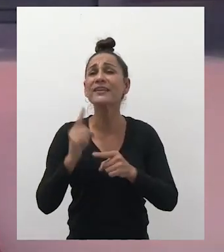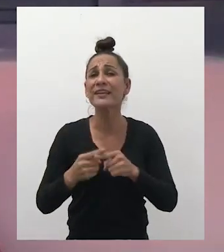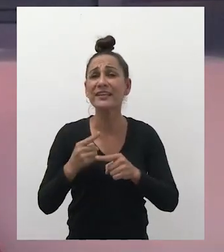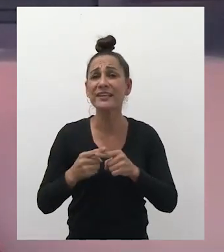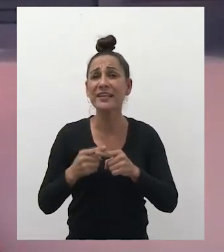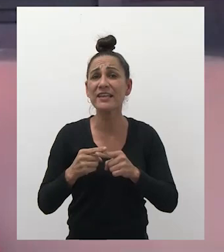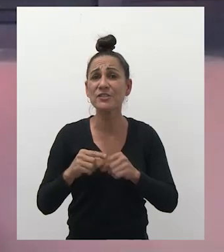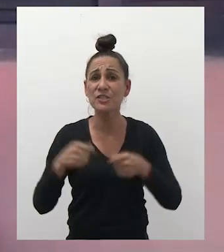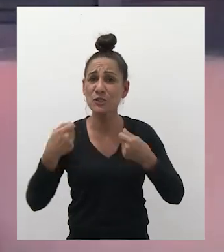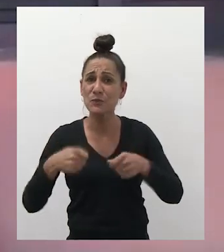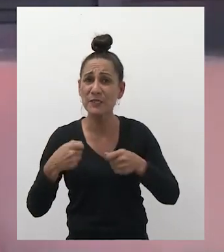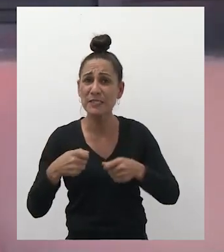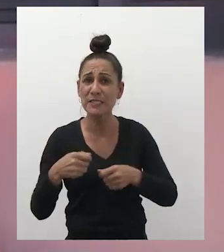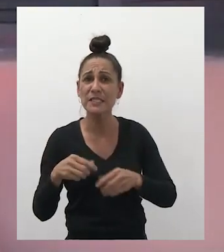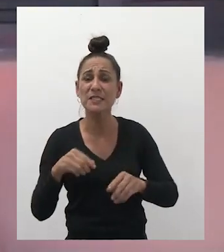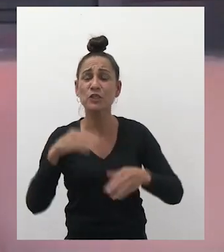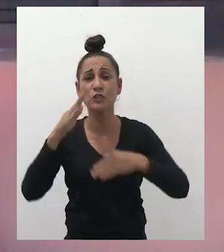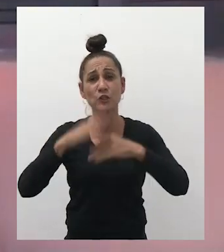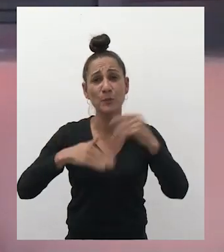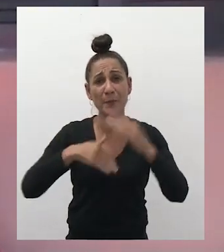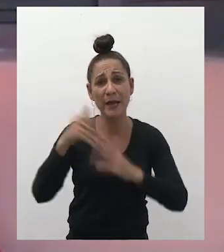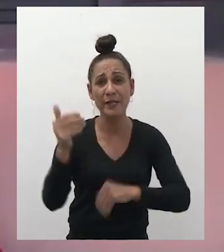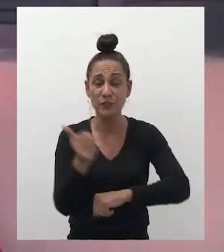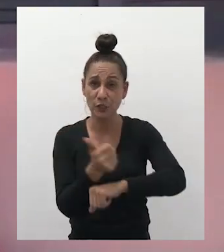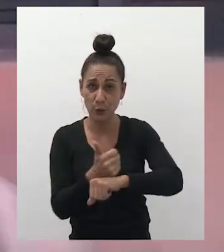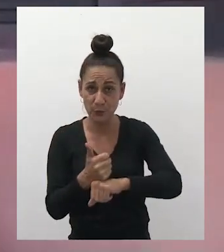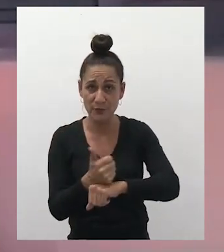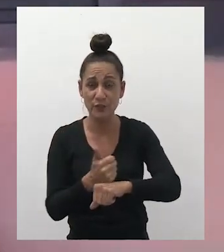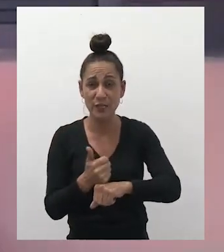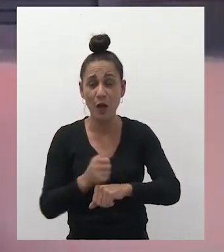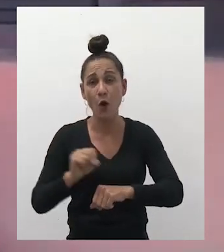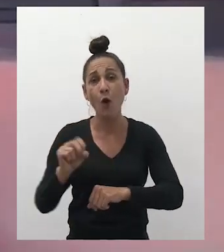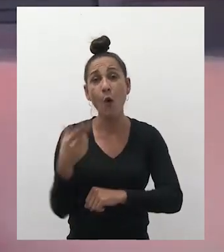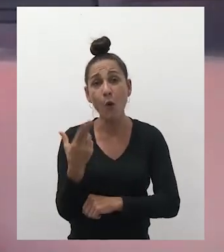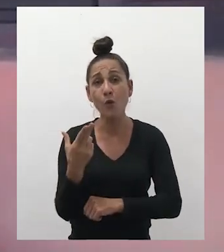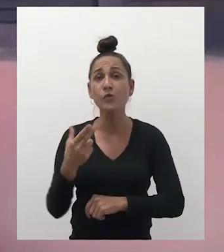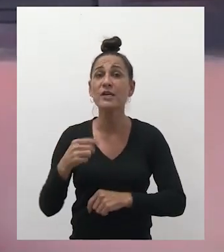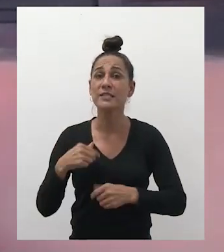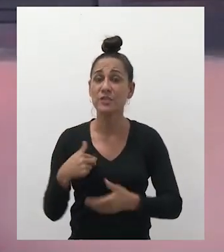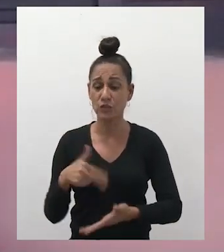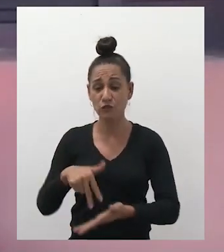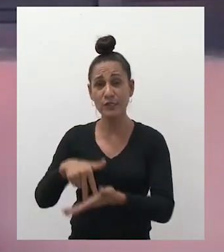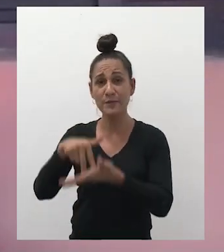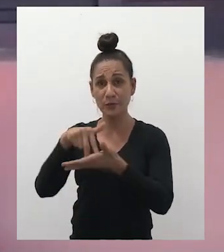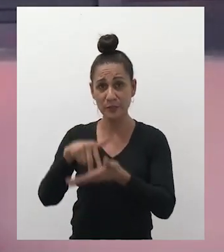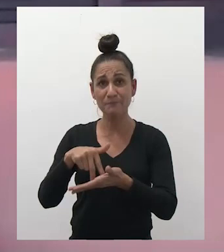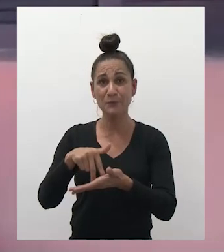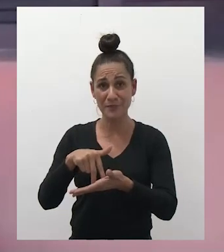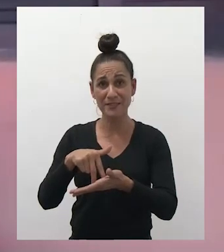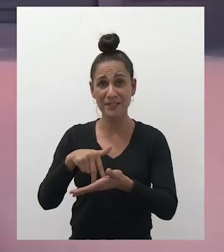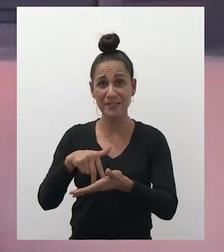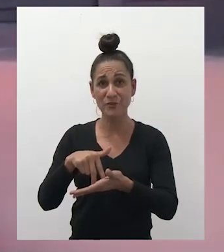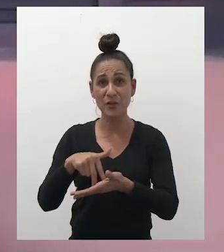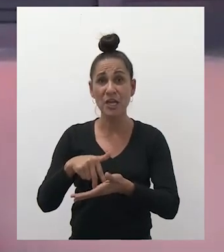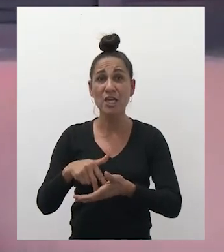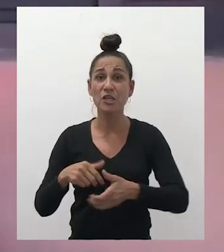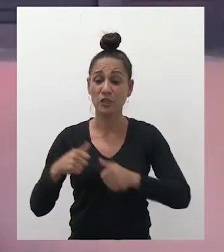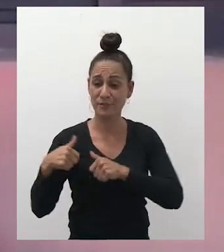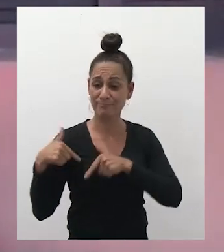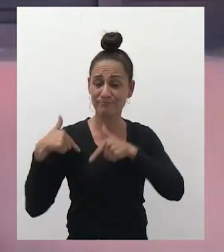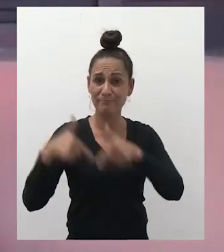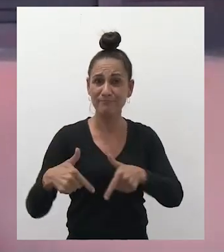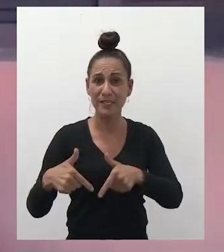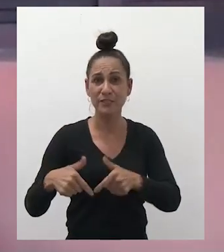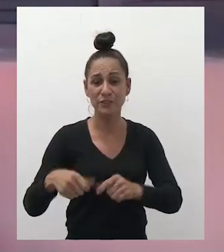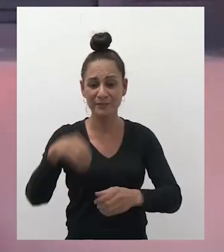diz respeito, seja a nossa prática profissional, seja ao nosso posicionamento e a nossa atuação em sociedade,